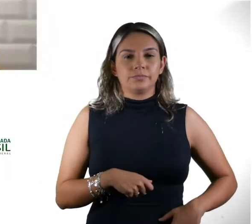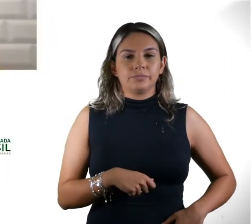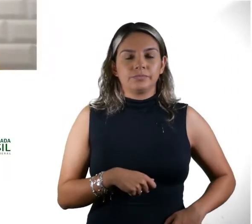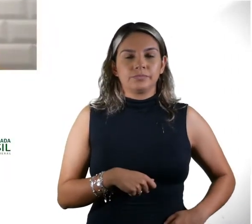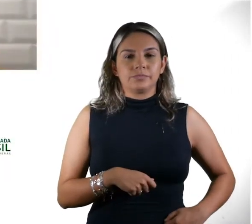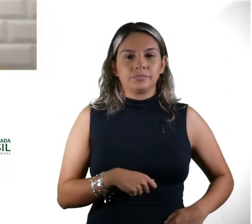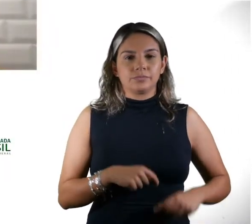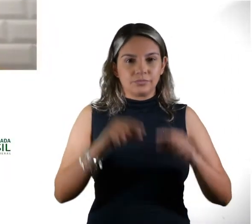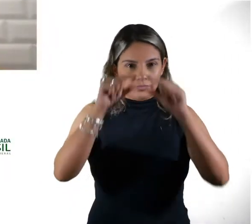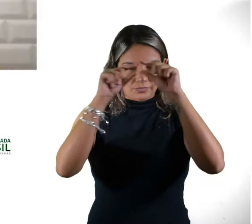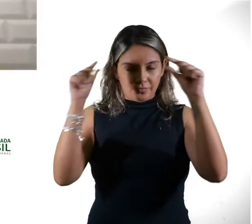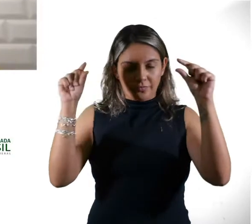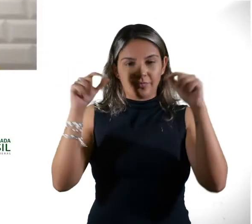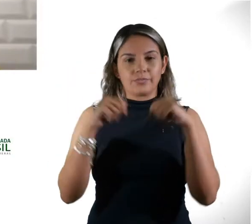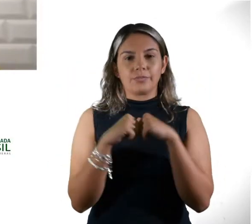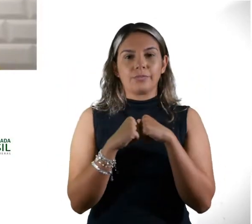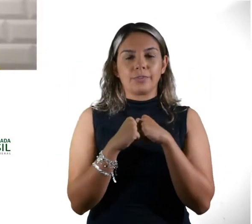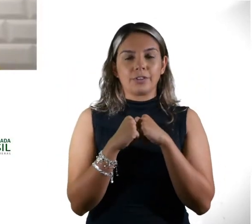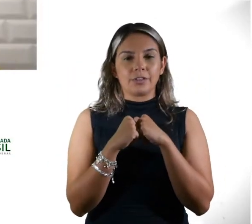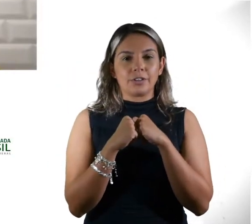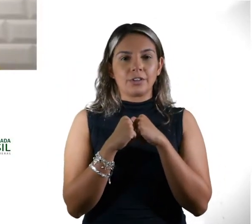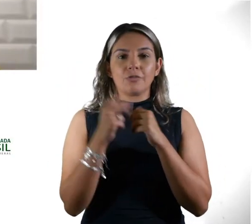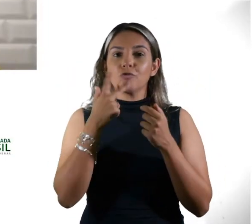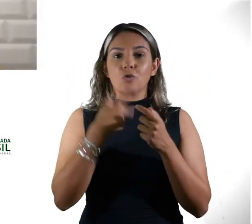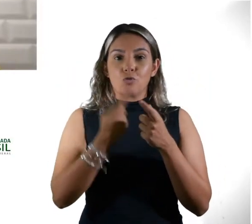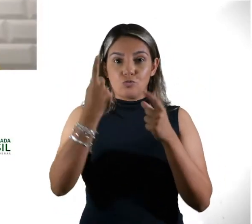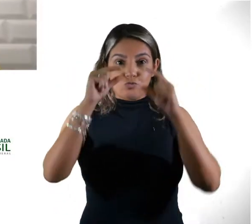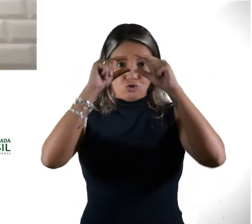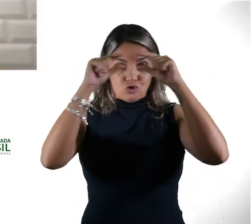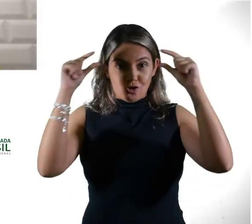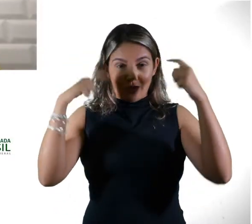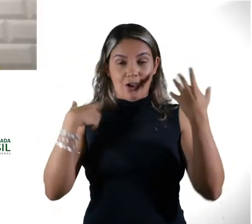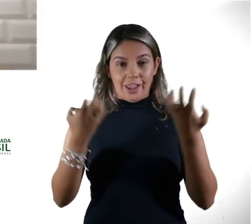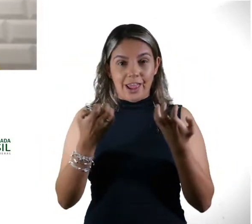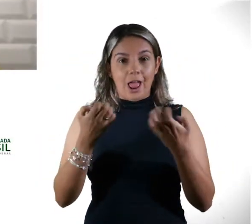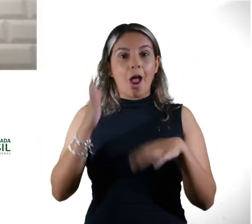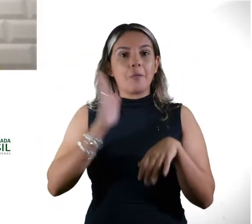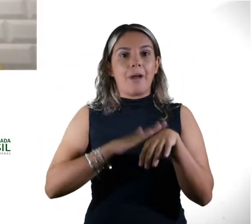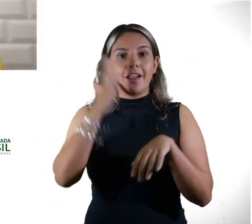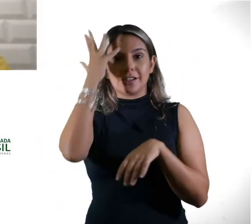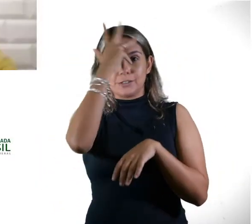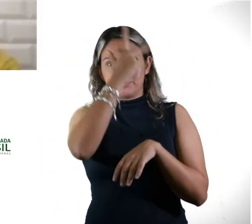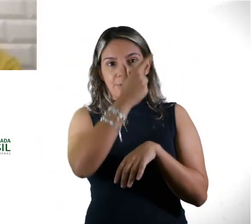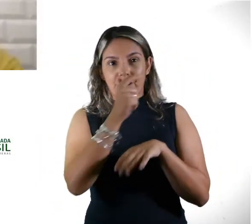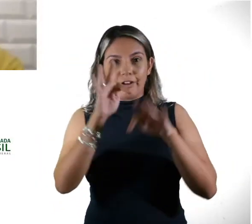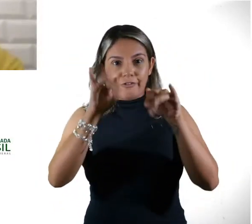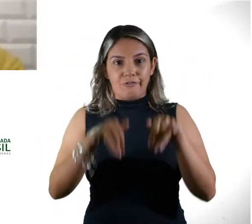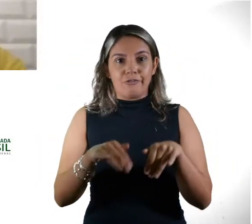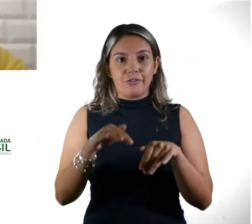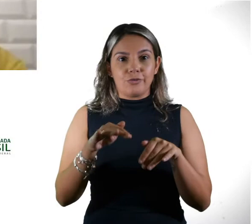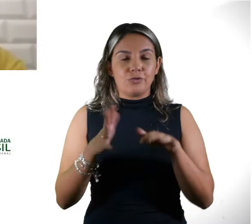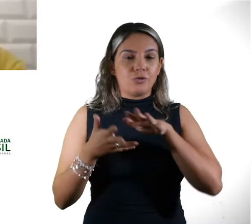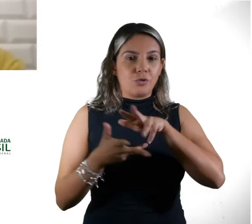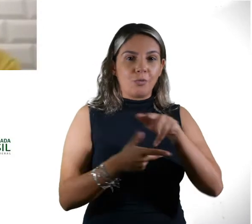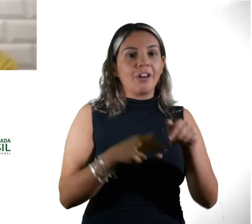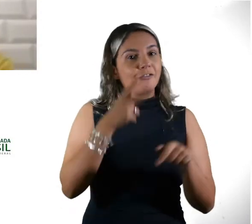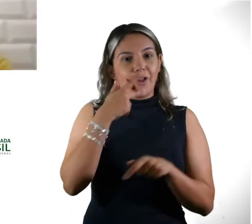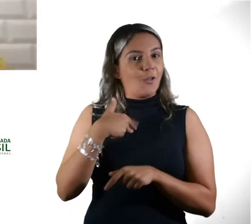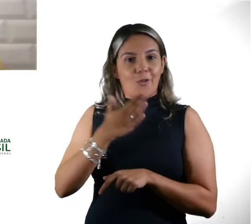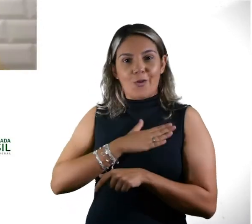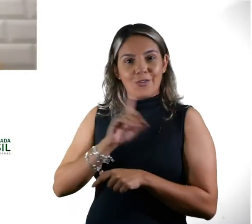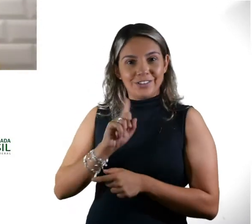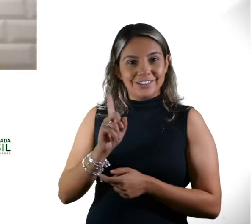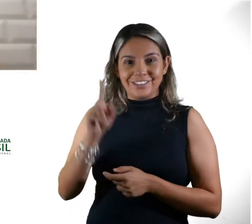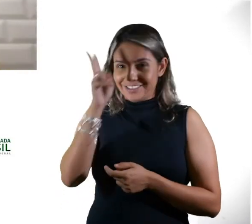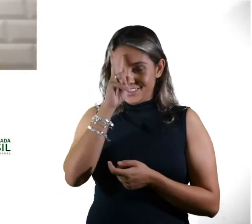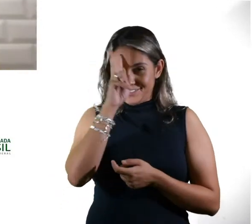títulos que eu queria era O Mais Belo Fim do Mundo. Isso. Mas você não gostou, Afonso? Eu não gostei, eu estou falando